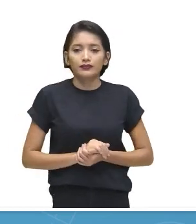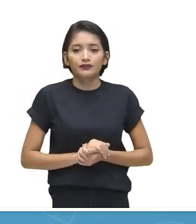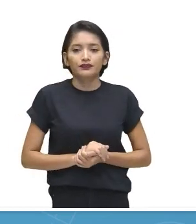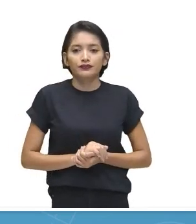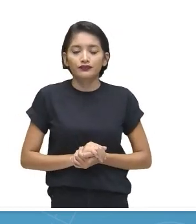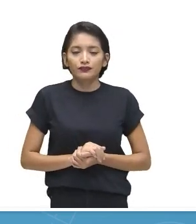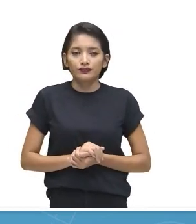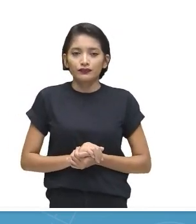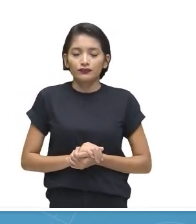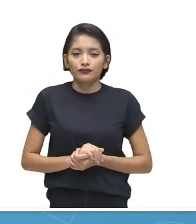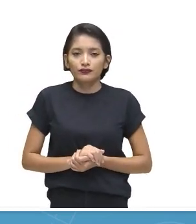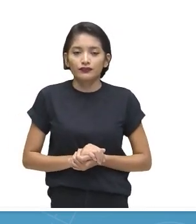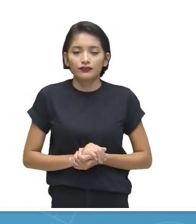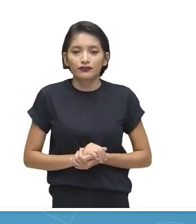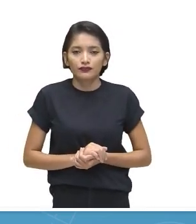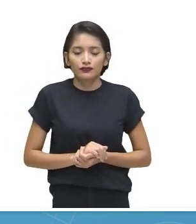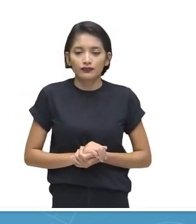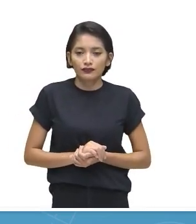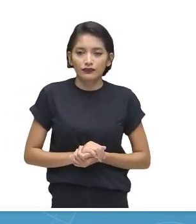lá